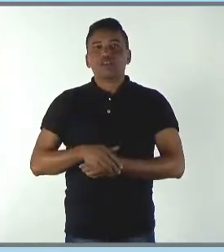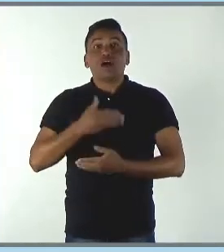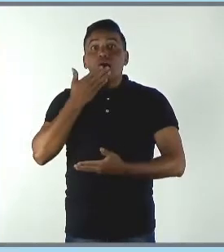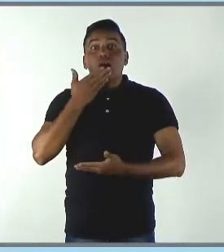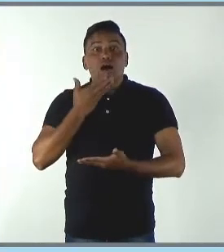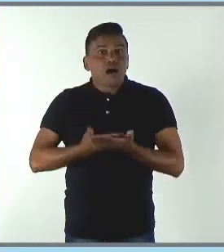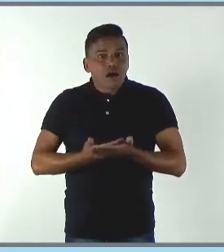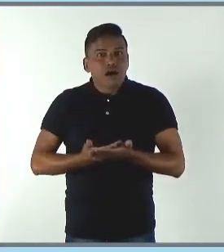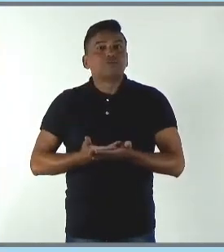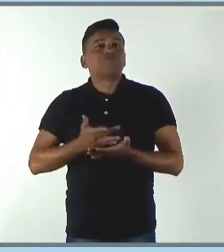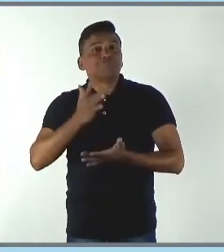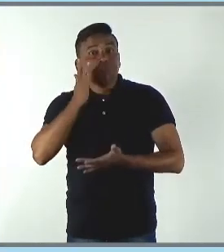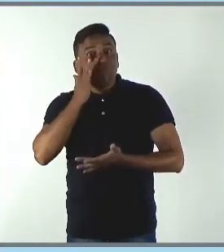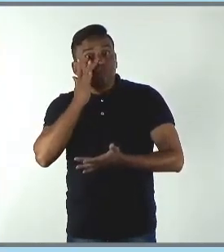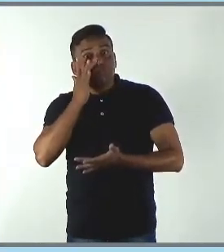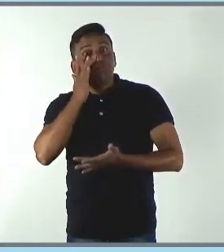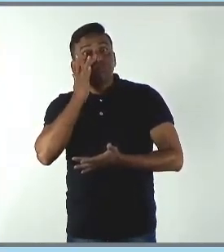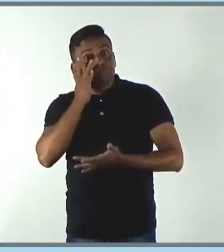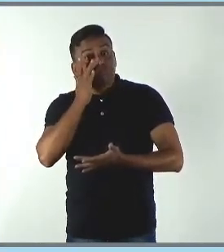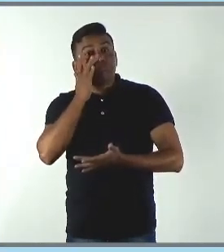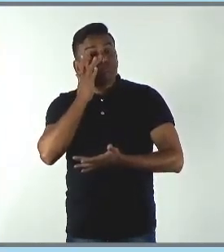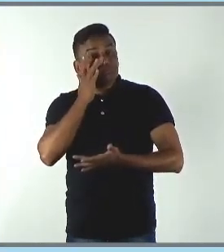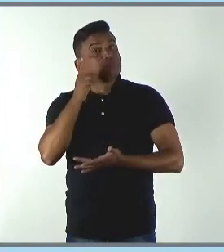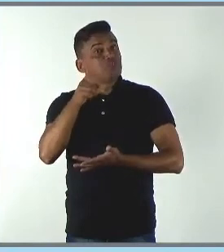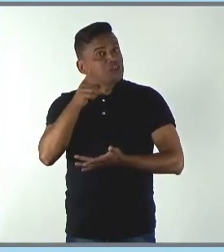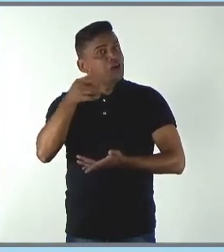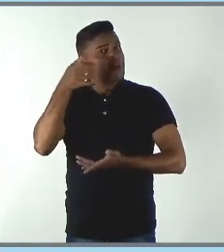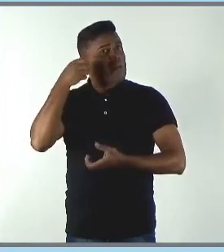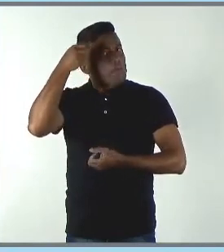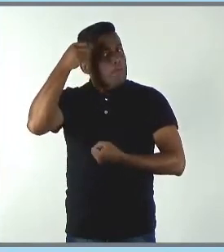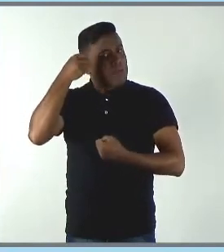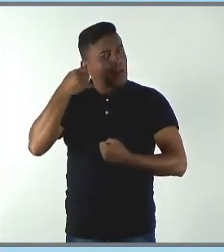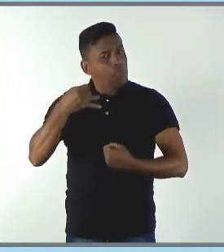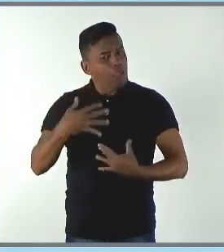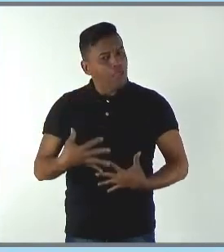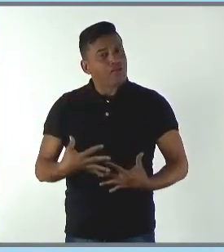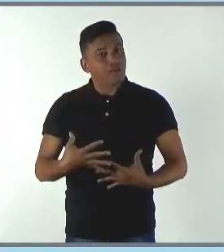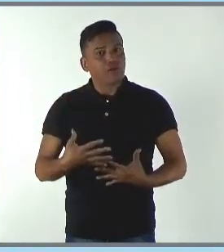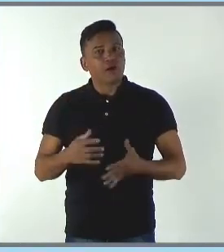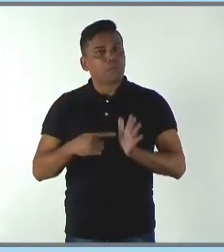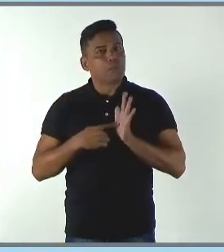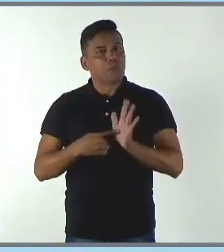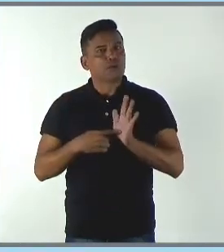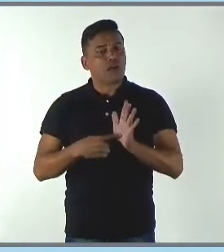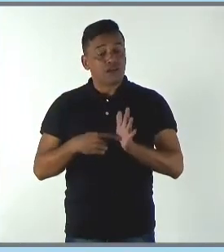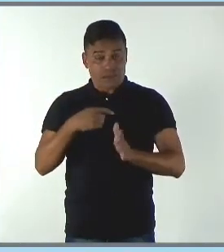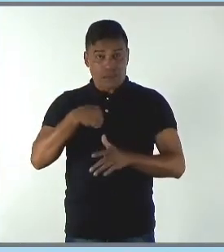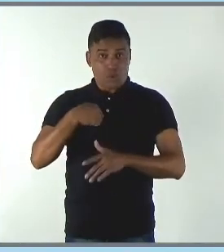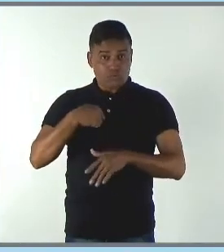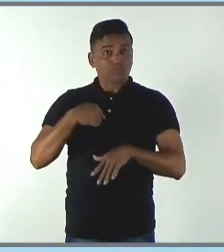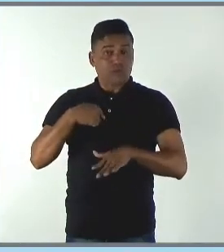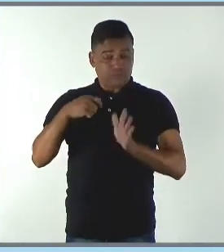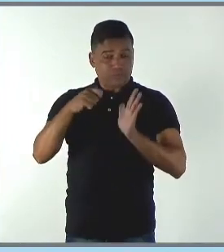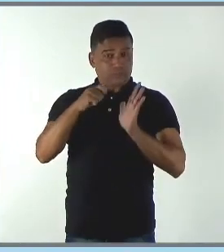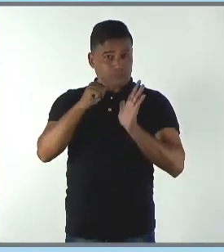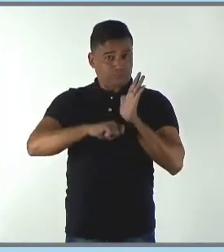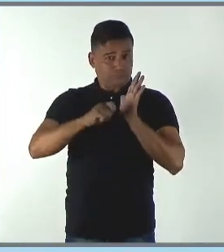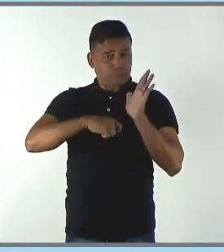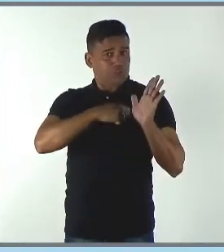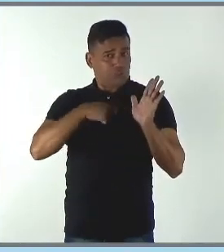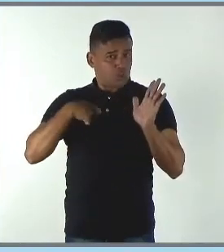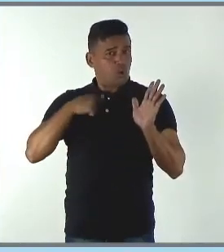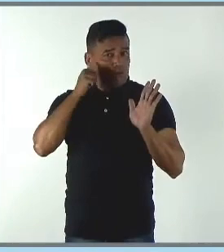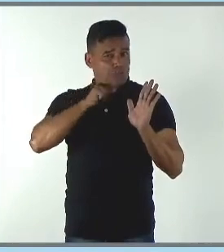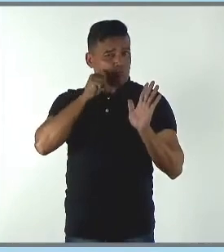relevância do que você traz, não é? E aí eu quero destacar que eu, como escritora, eu